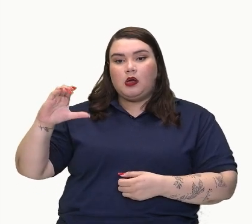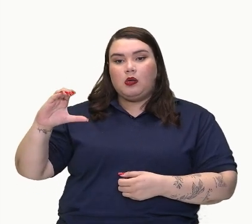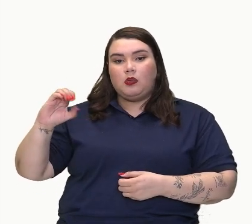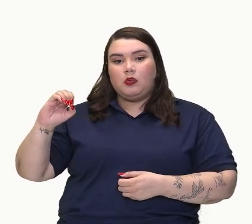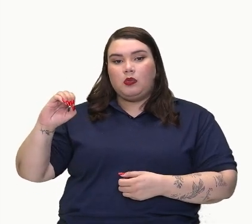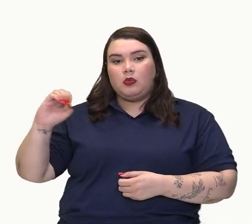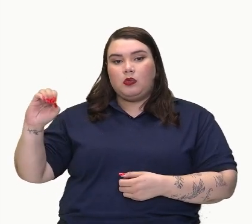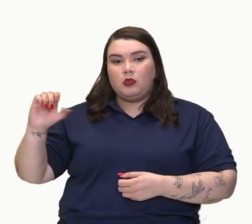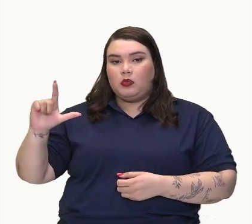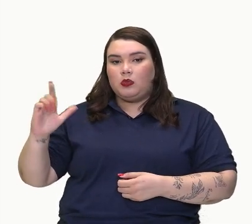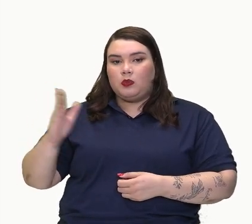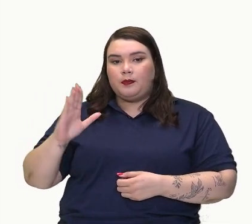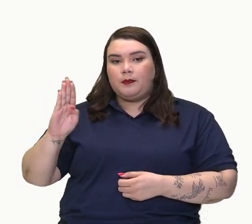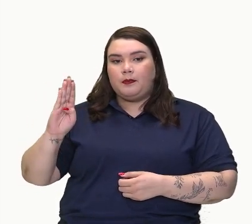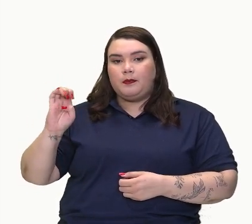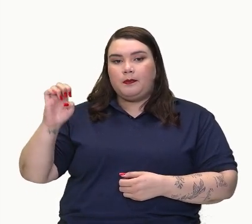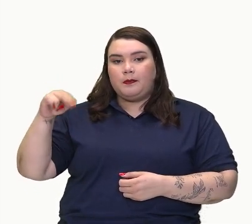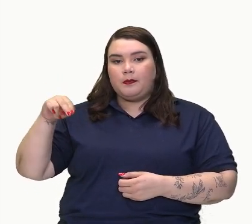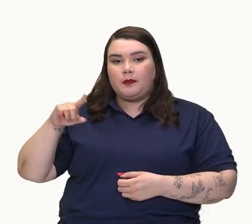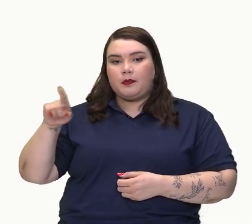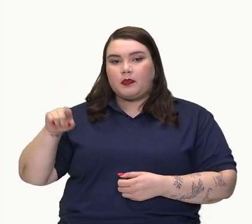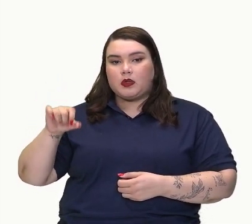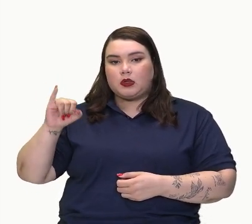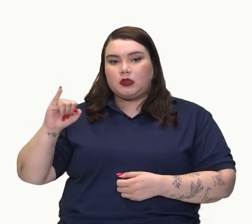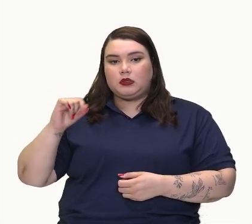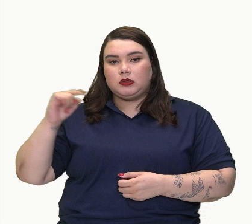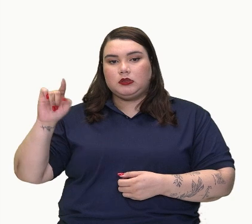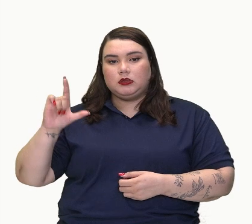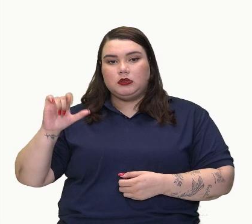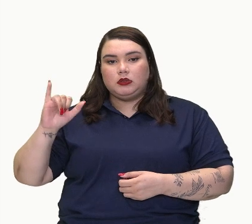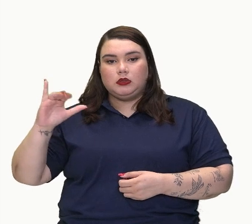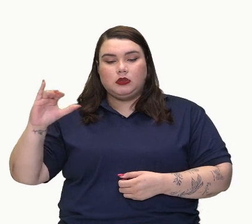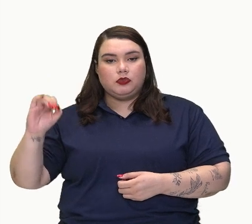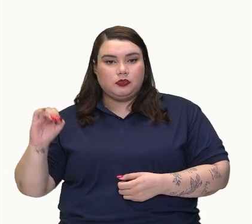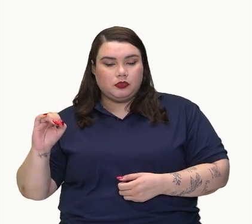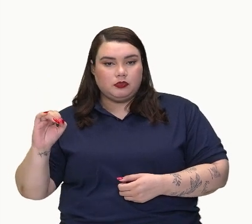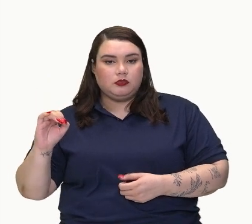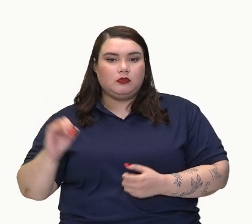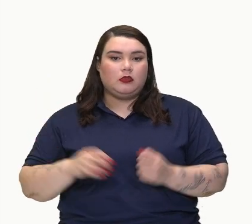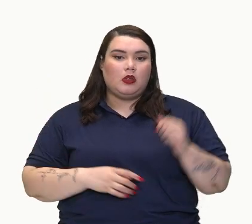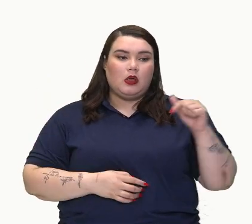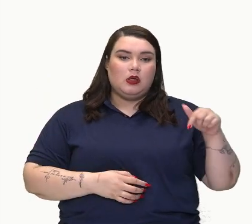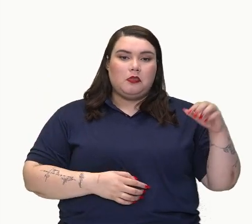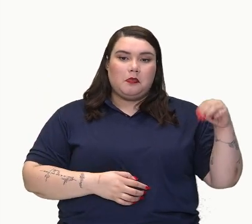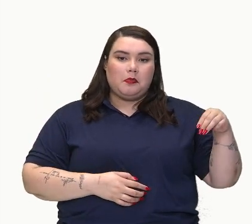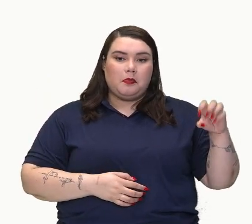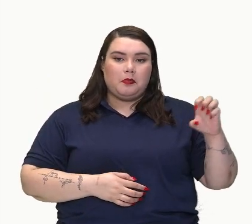ela é colocada dessa forma, ligada a um CH3, ela é chamada de fenol, tá?